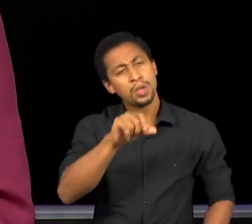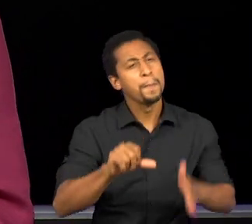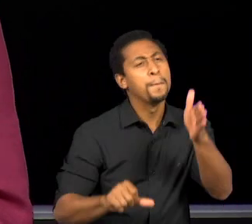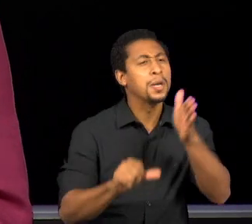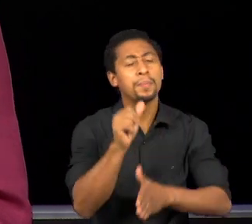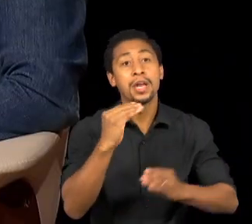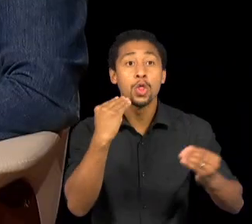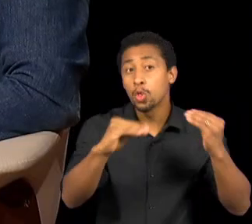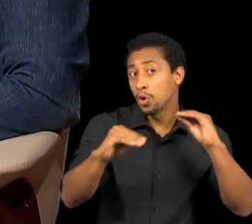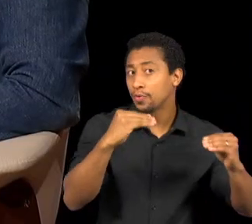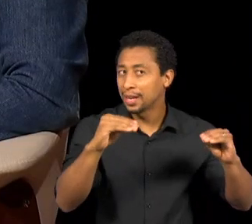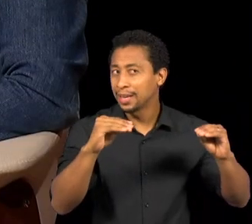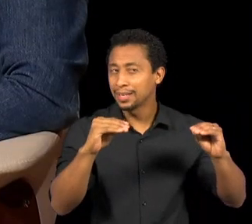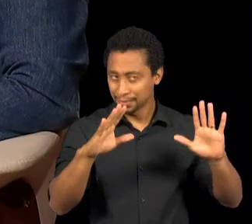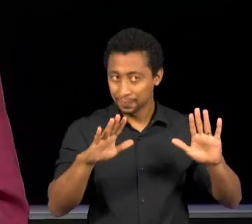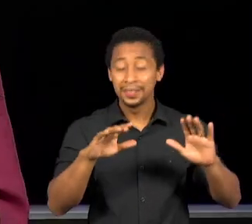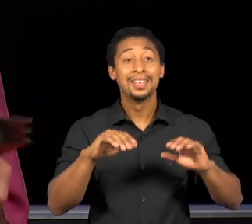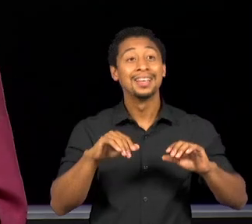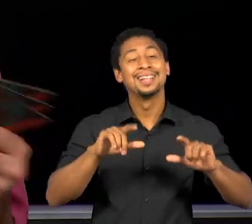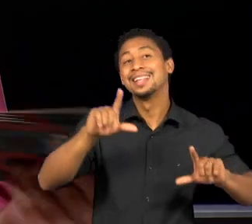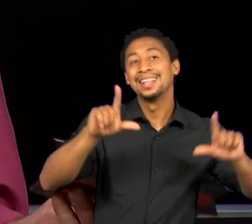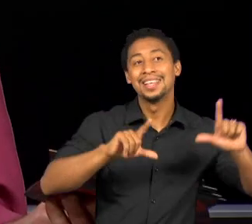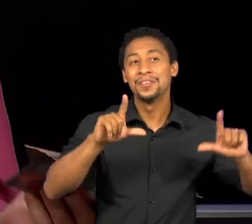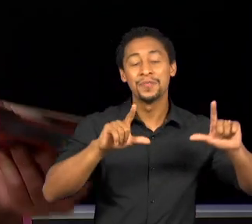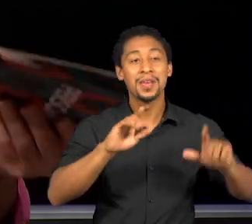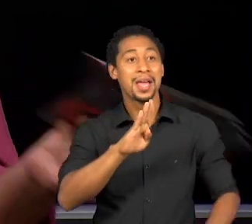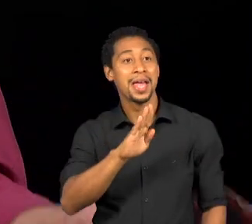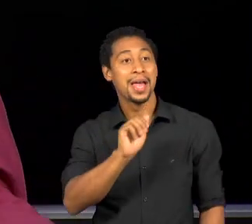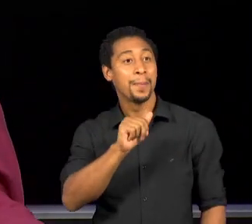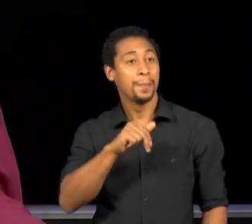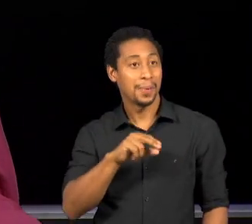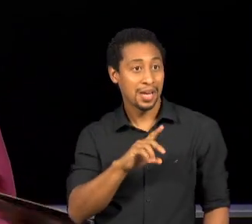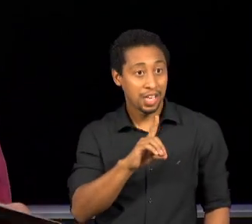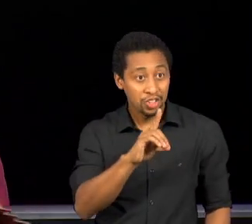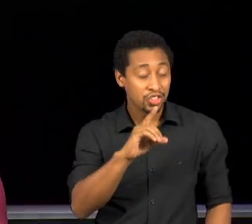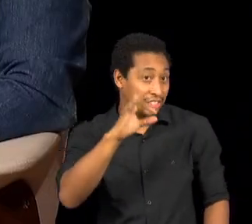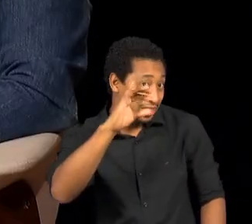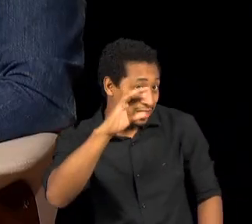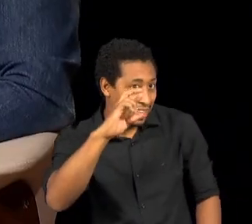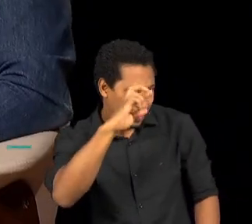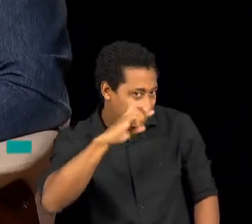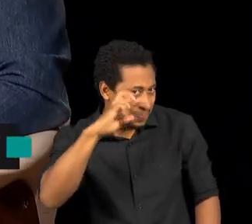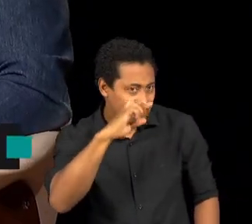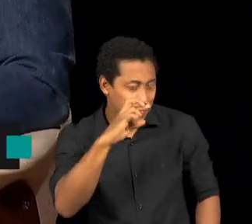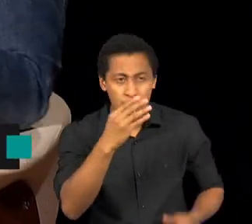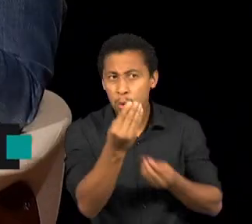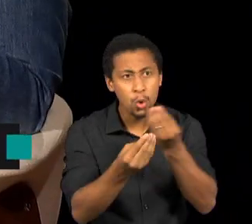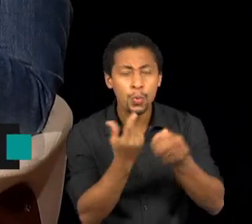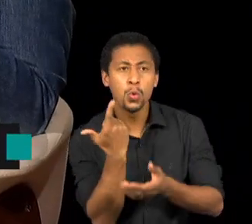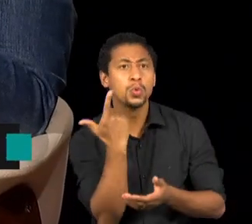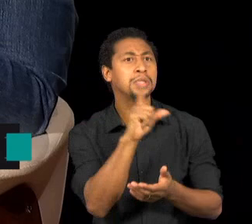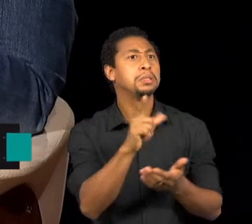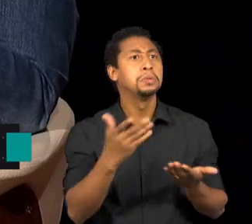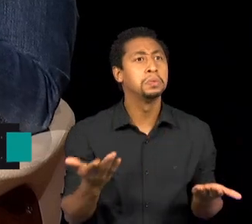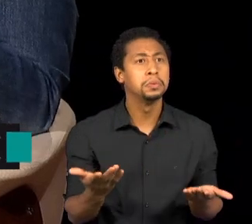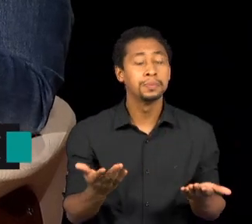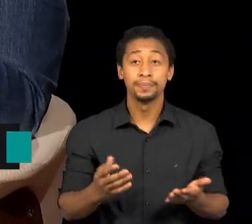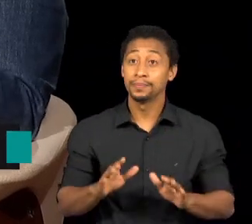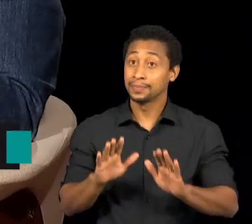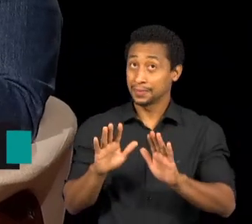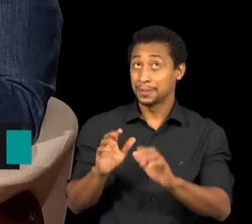Na TV Bandeirantes. Isso. Fala pra gente, como é que você chegou lá? Eu não tinha nem terminado a escola ainda. Então, eu soube,